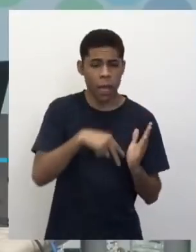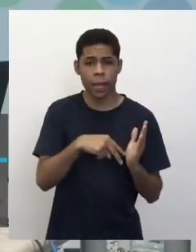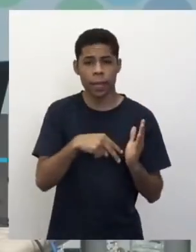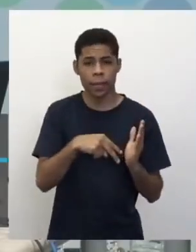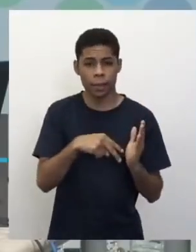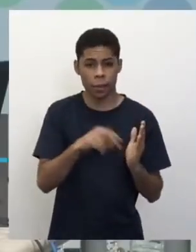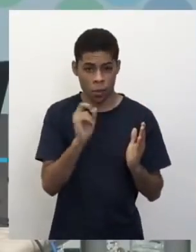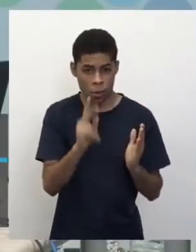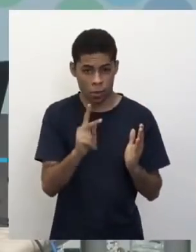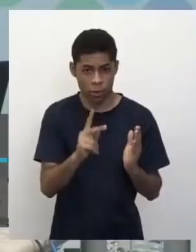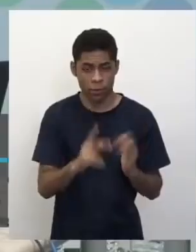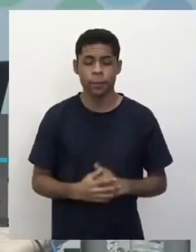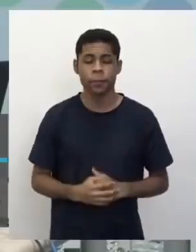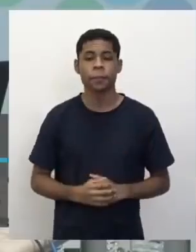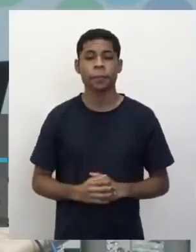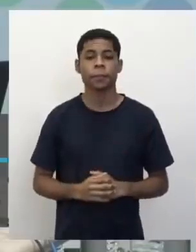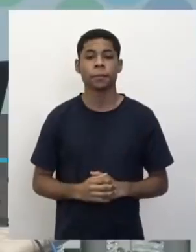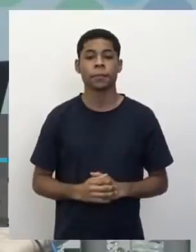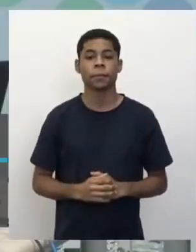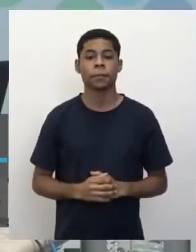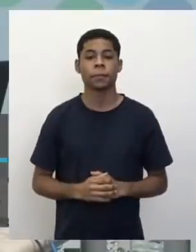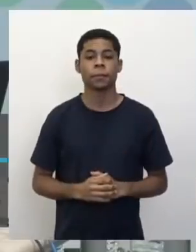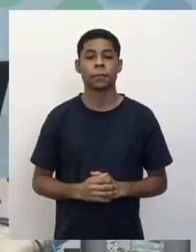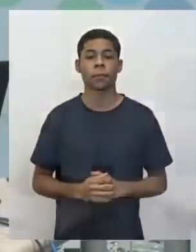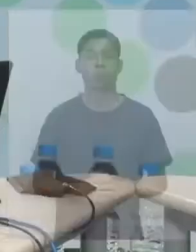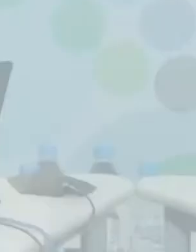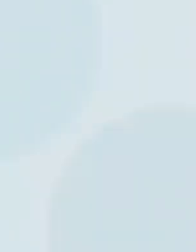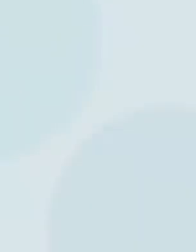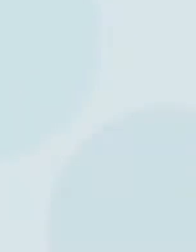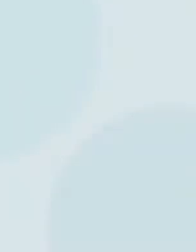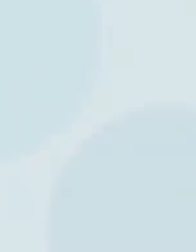de leitura de um conto? Vamos lá?